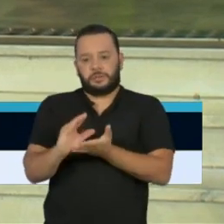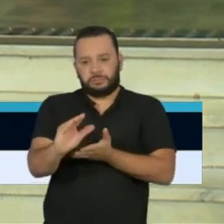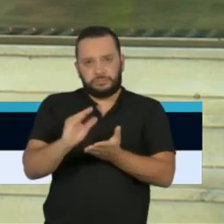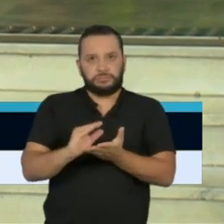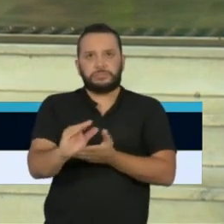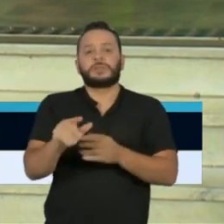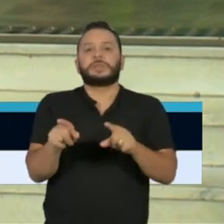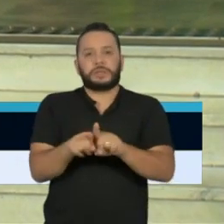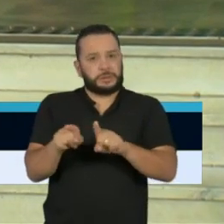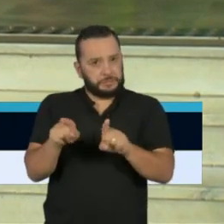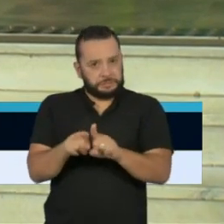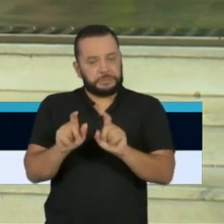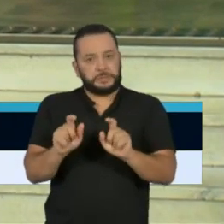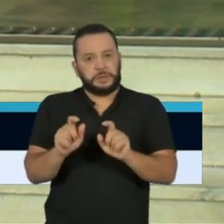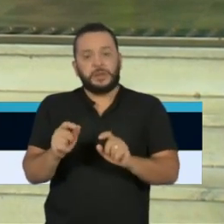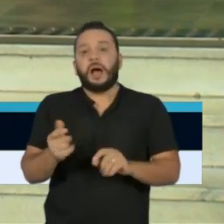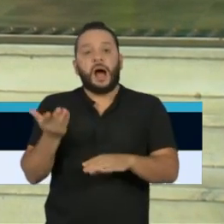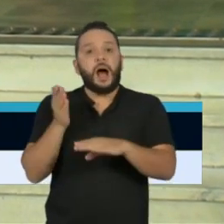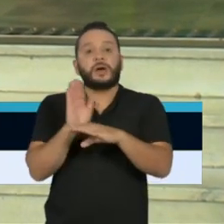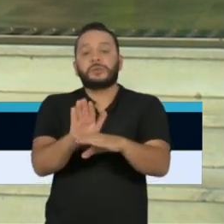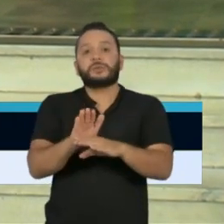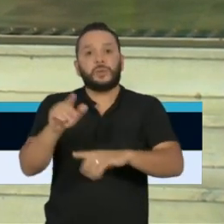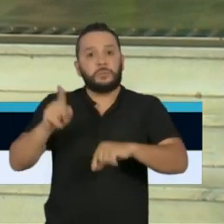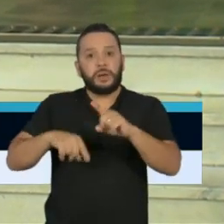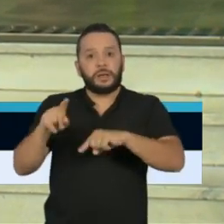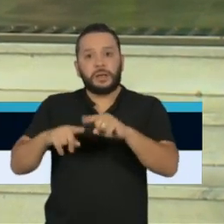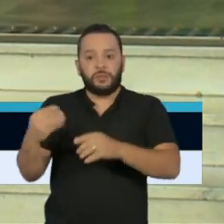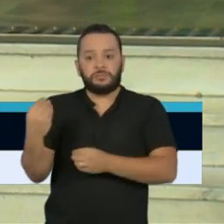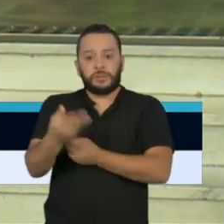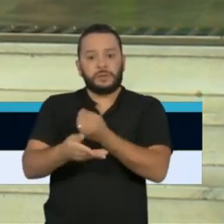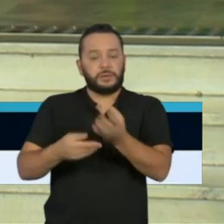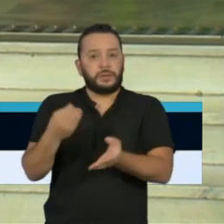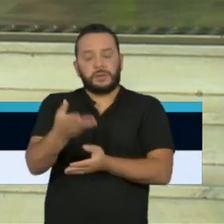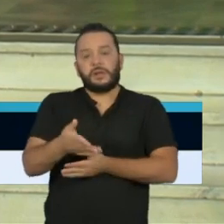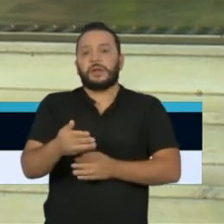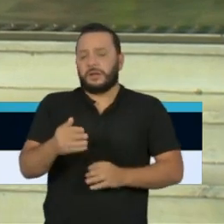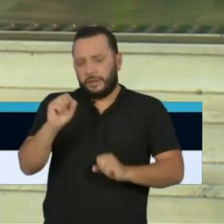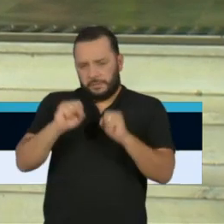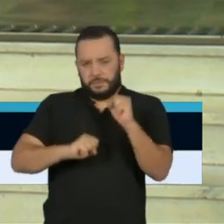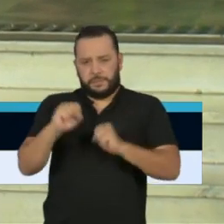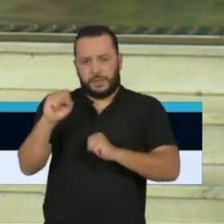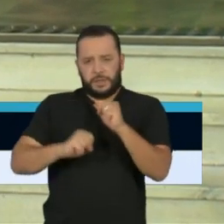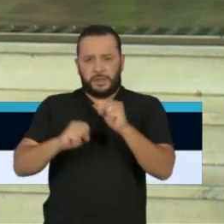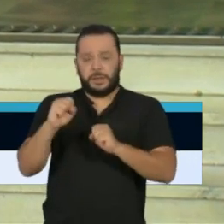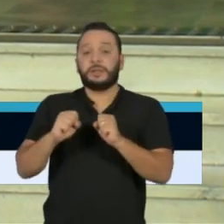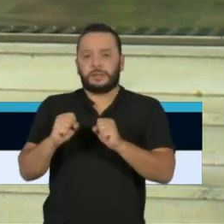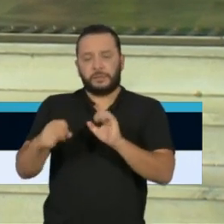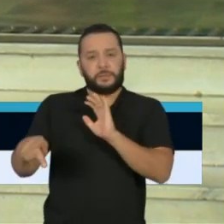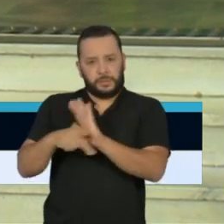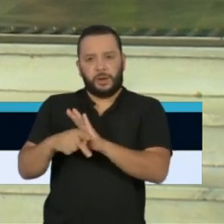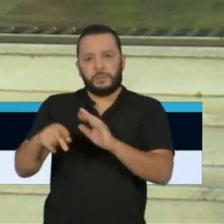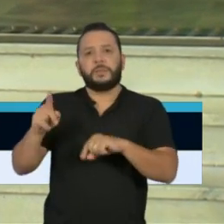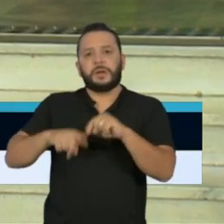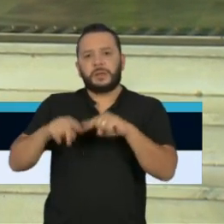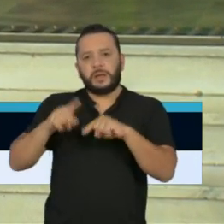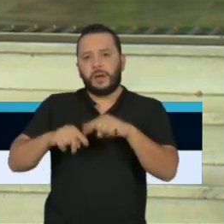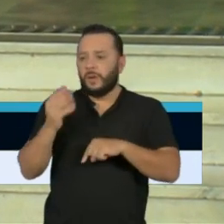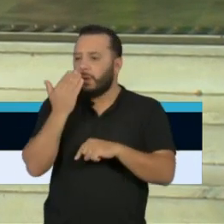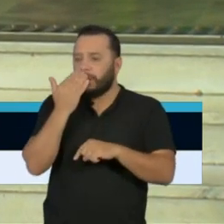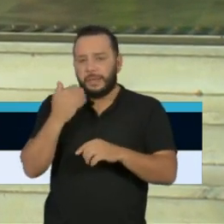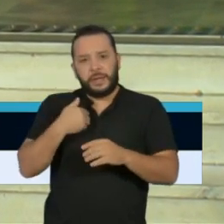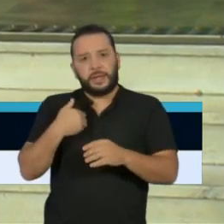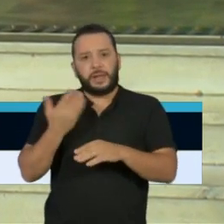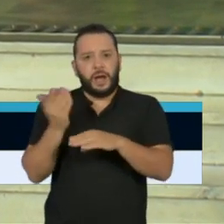Patrícia Ellen, mas também com a contribuição de produtos, empresas fabricantes de produtos, que nos permitiu ter uma